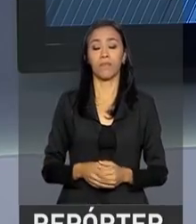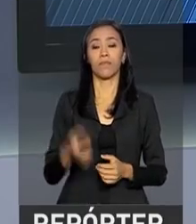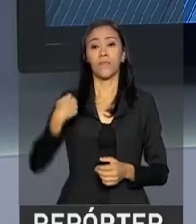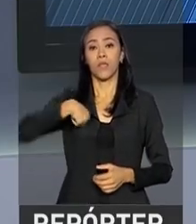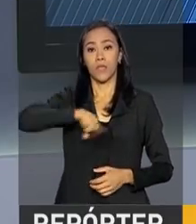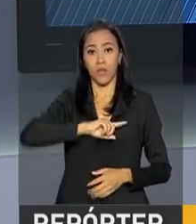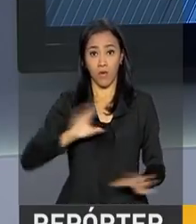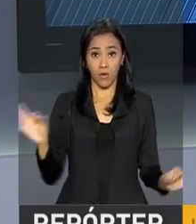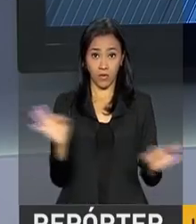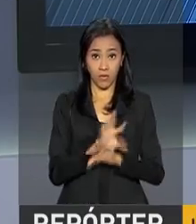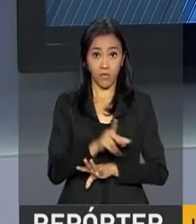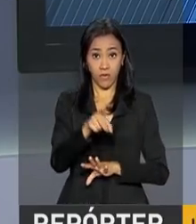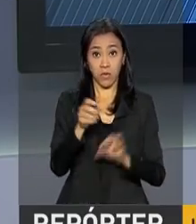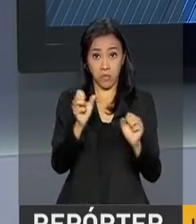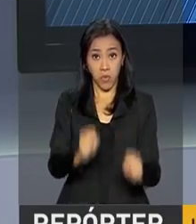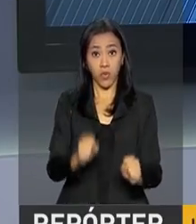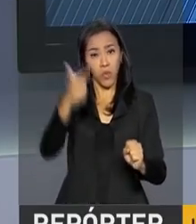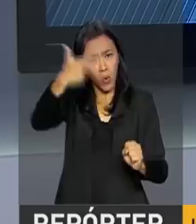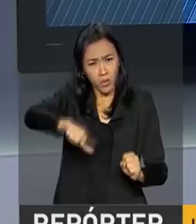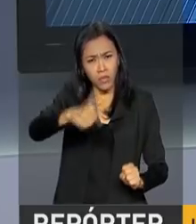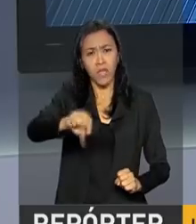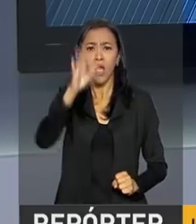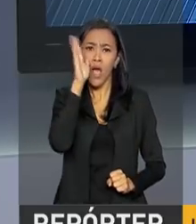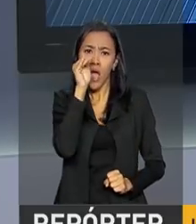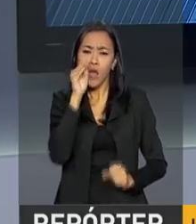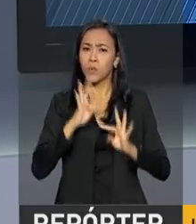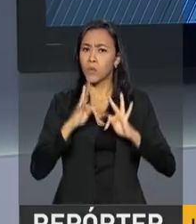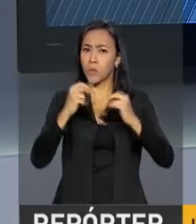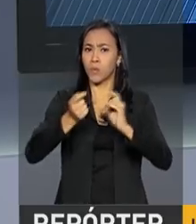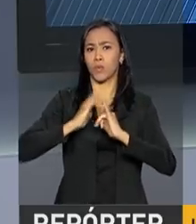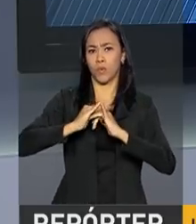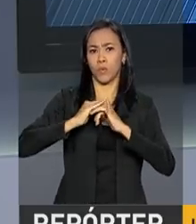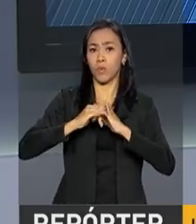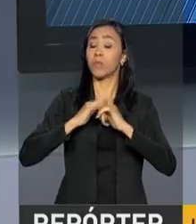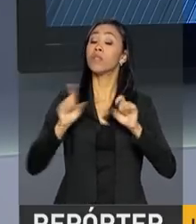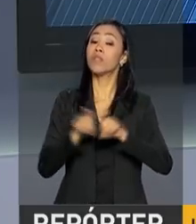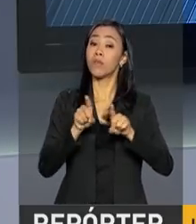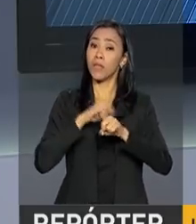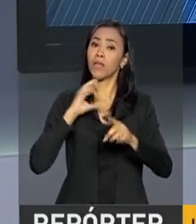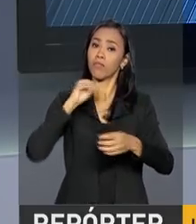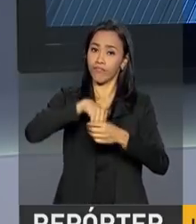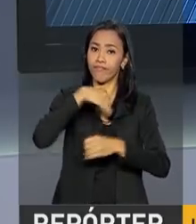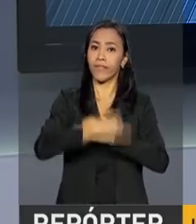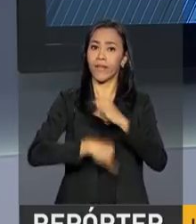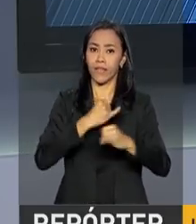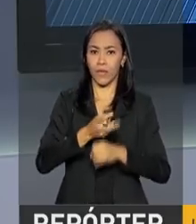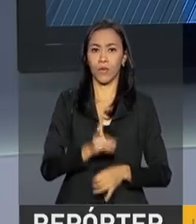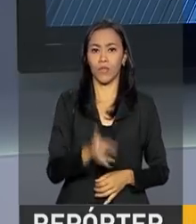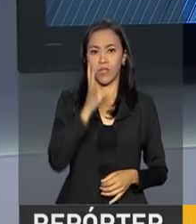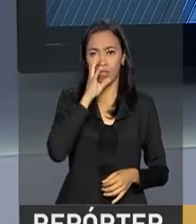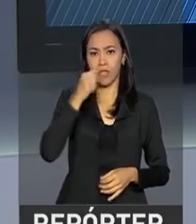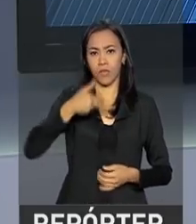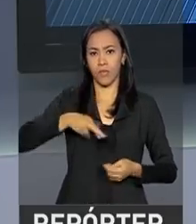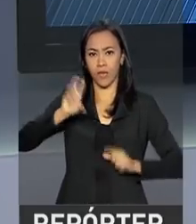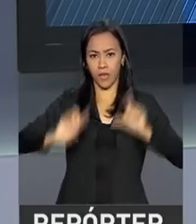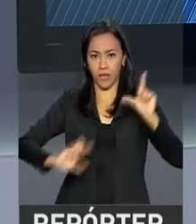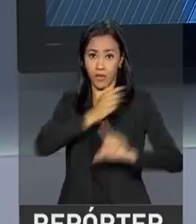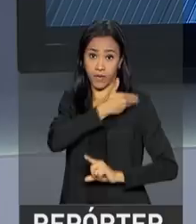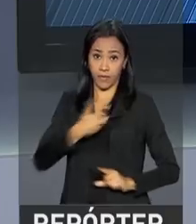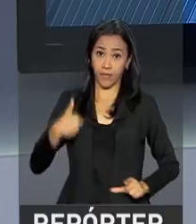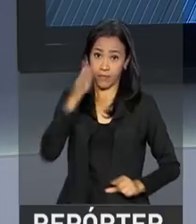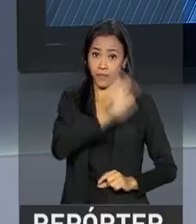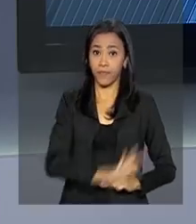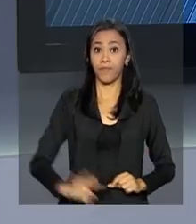ficamos por aqui você pode ver as reportagens no youtube e toda nossa programação também está na internet continue na nbr a tv do governo